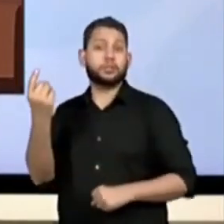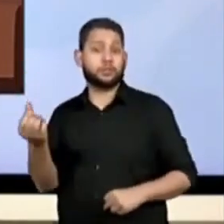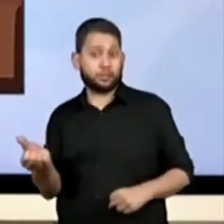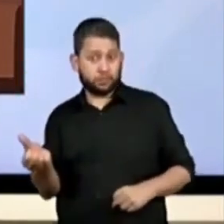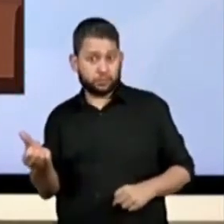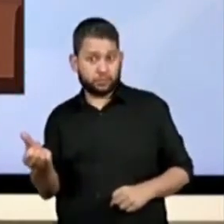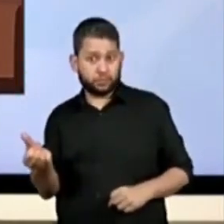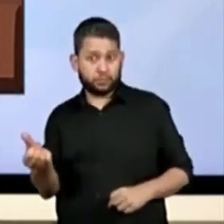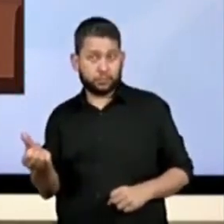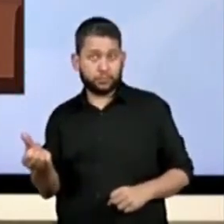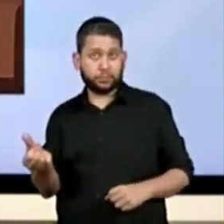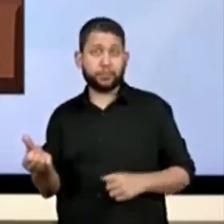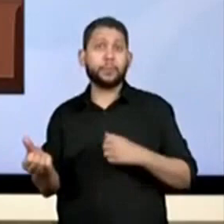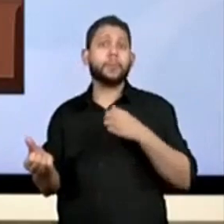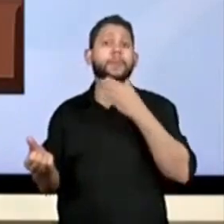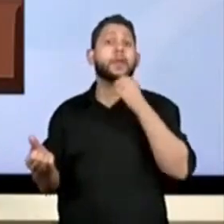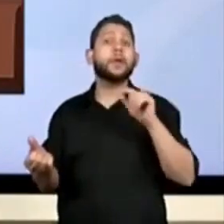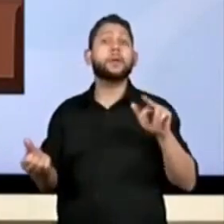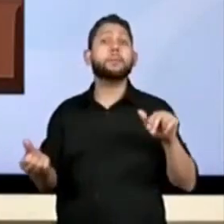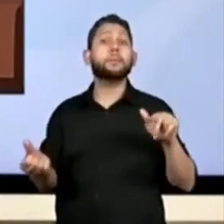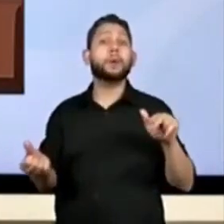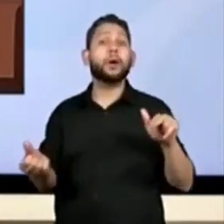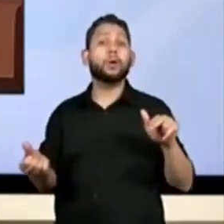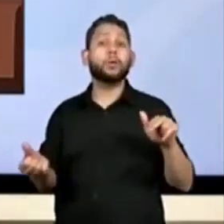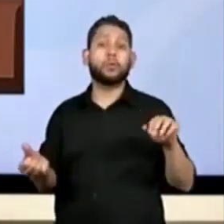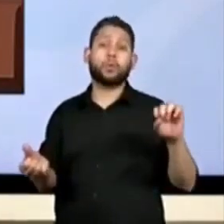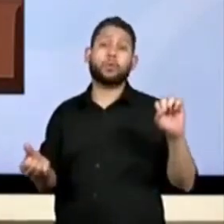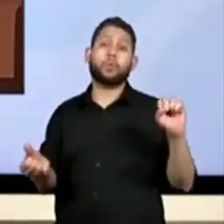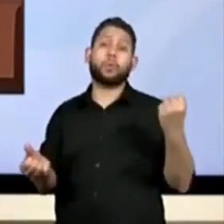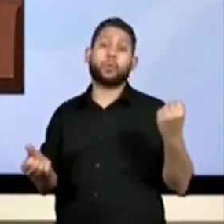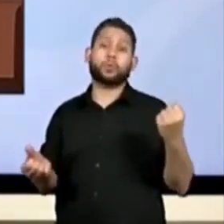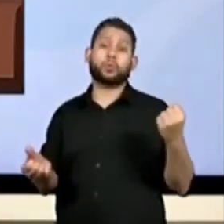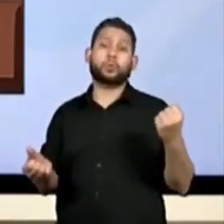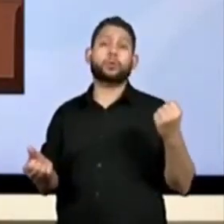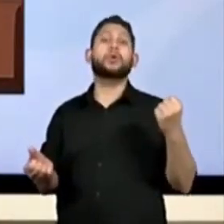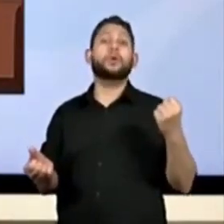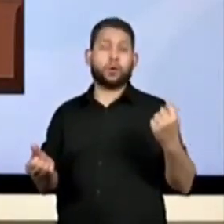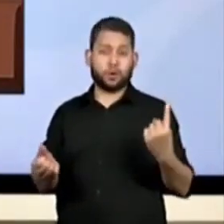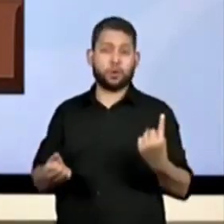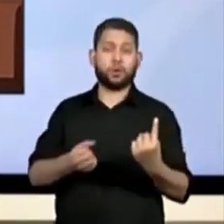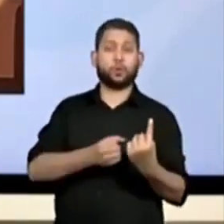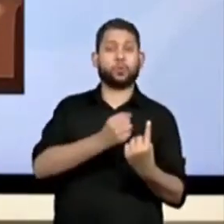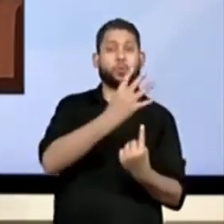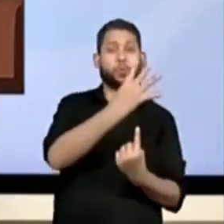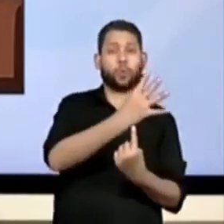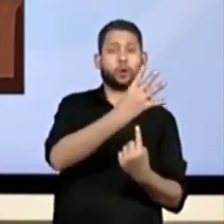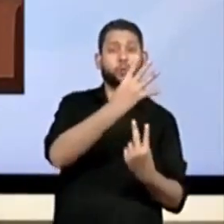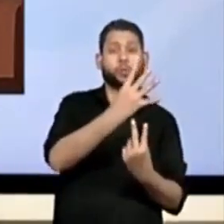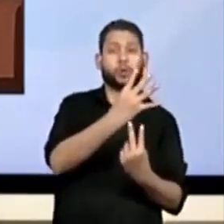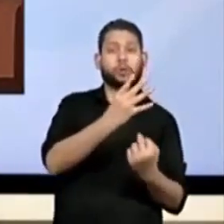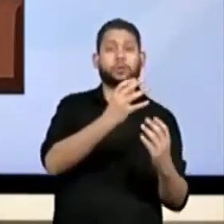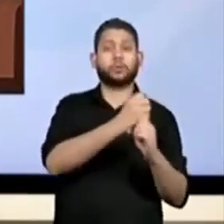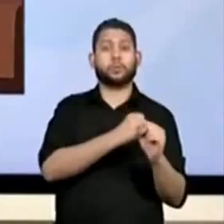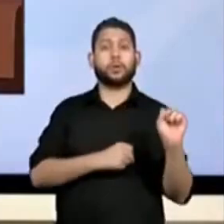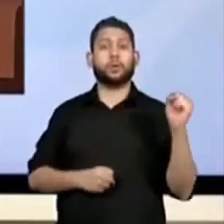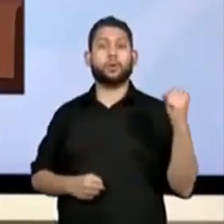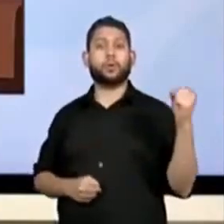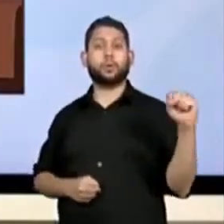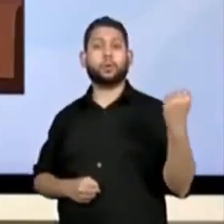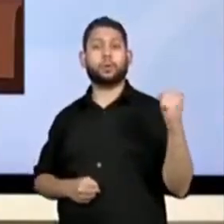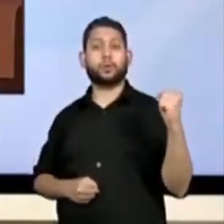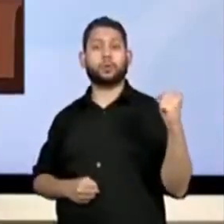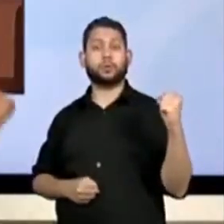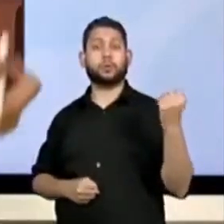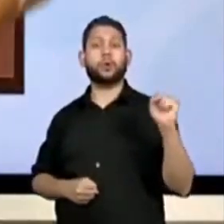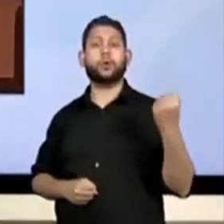com ce6 pedaço e o Bob do irmãozinho dela 1 2 1 2 3 4 ou